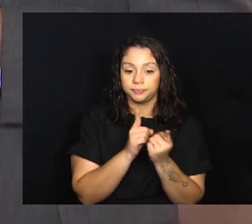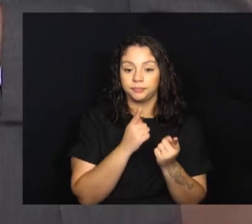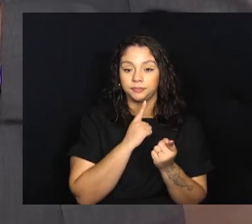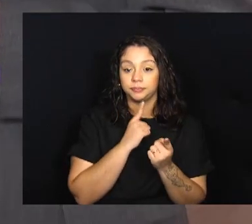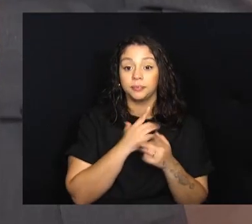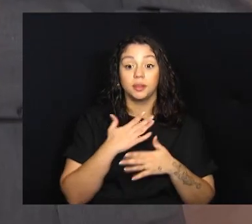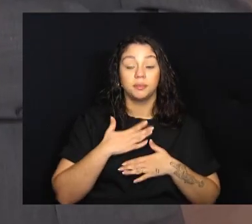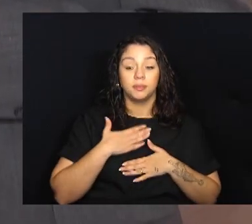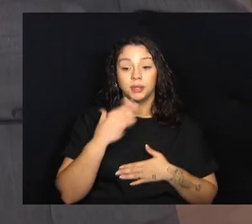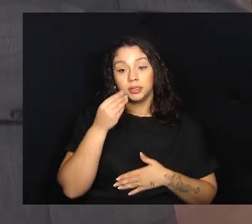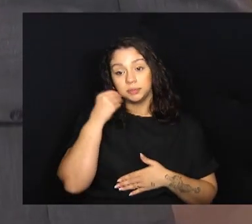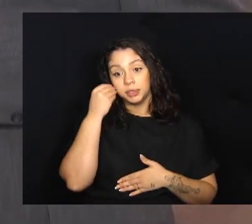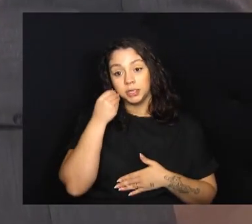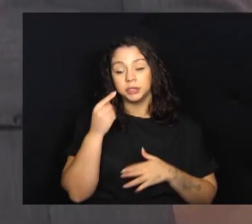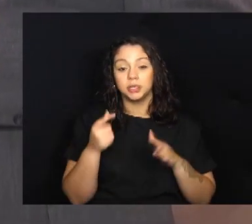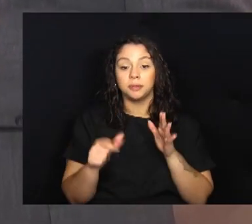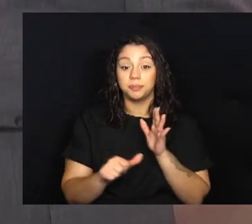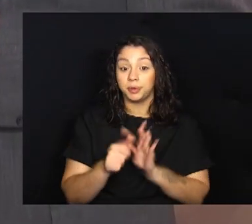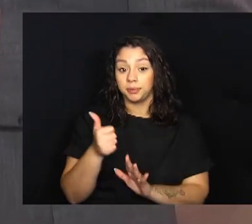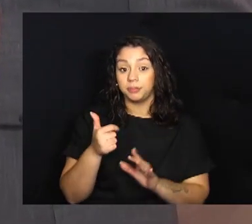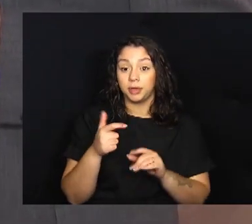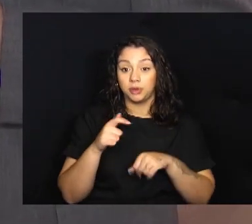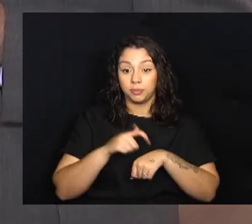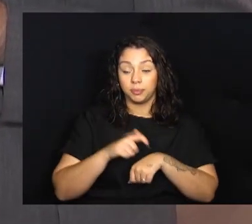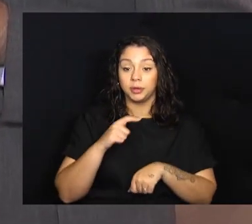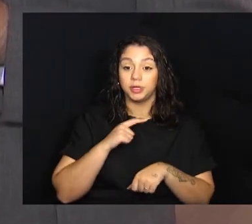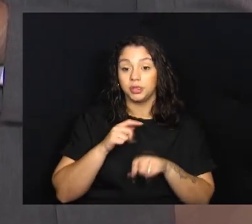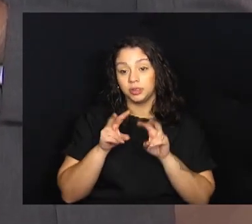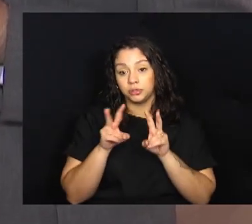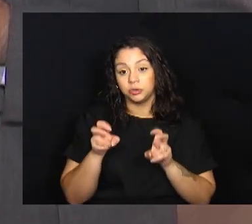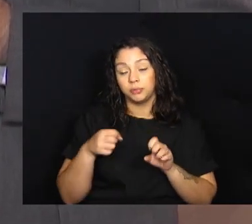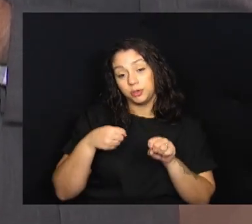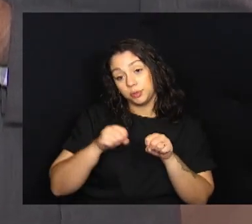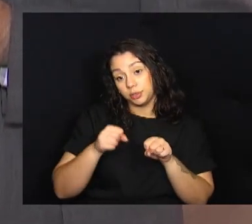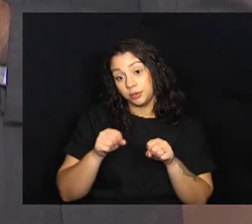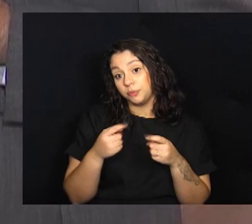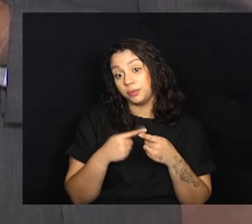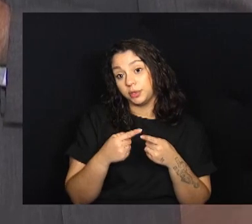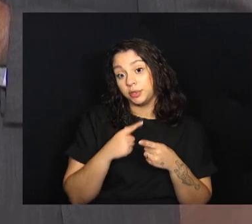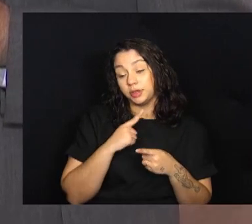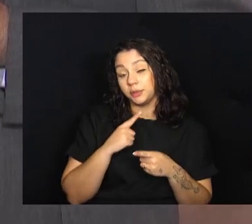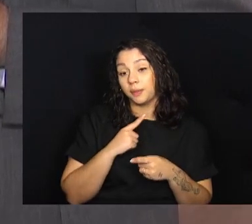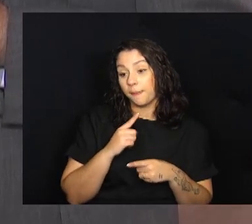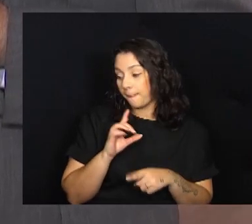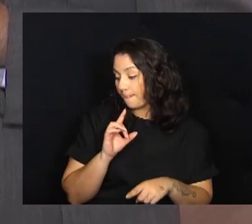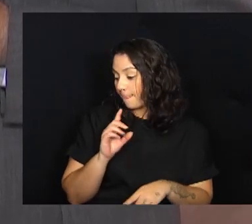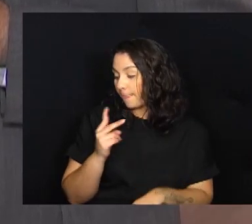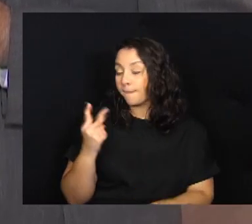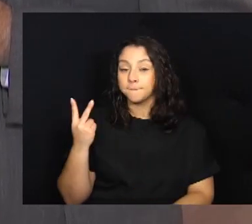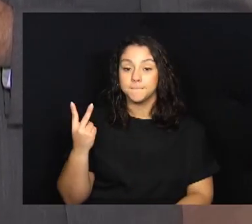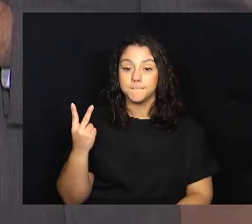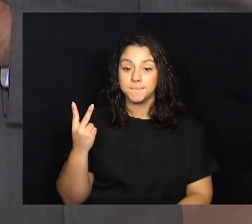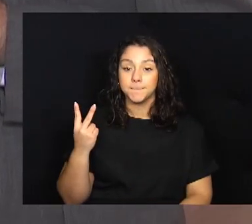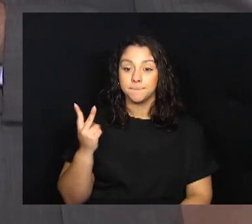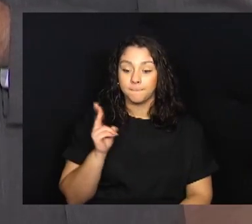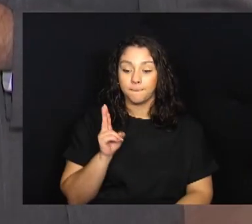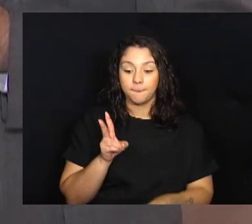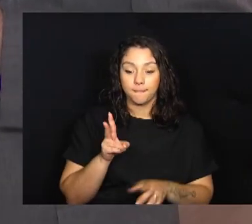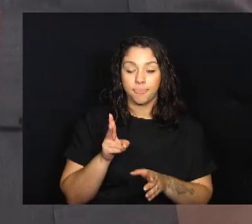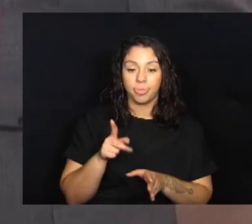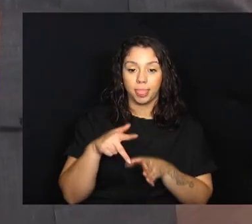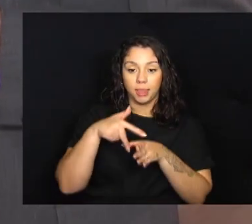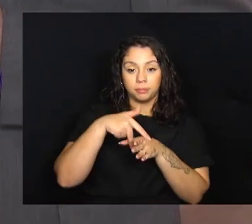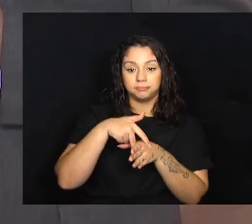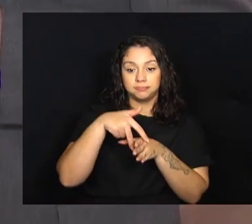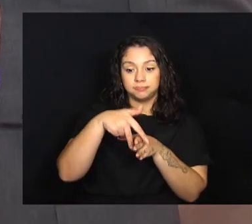minha experiência foi a primeira vez relacionada à motocicleta, porque a motocicleta você leva 2 passageiros apenas. Sim. Seria como um avião